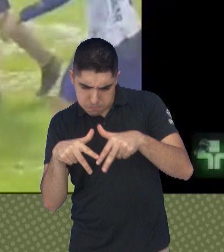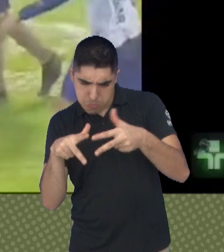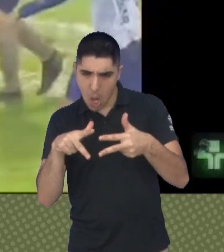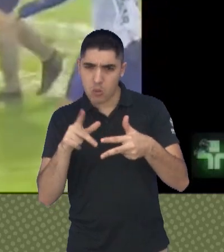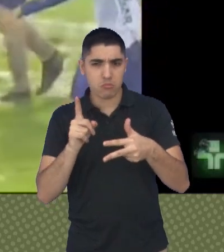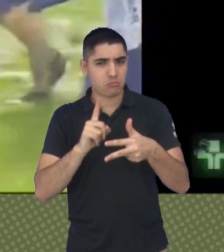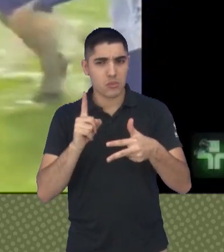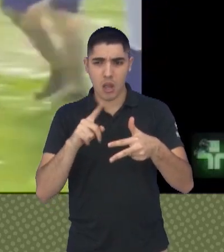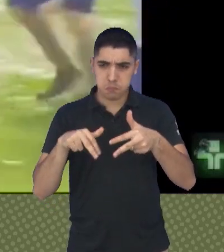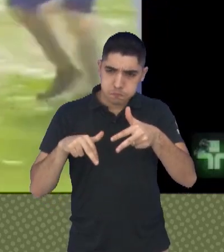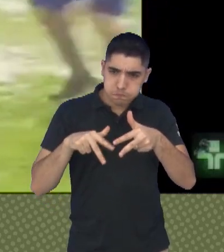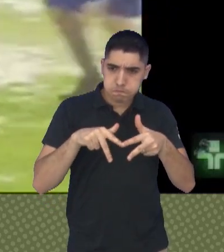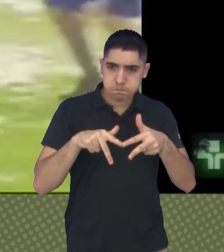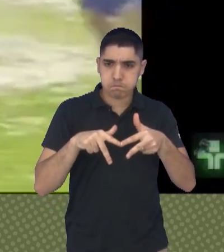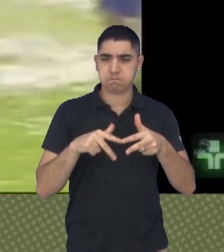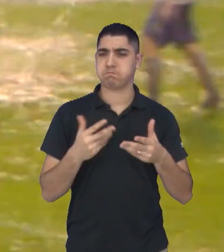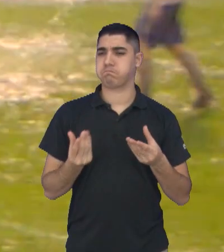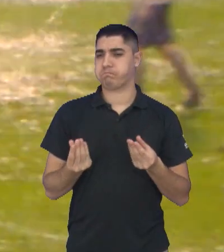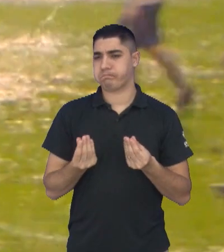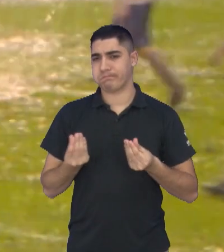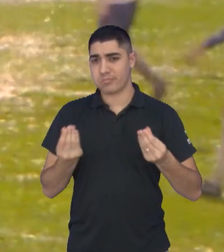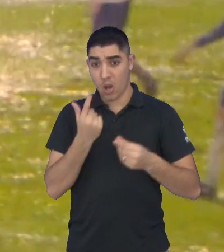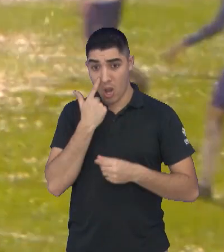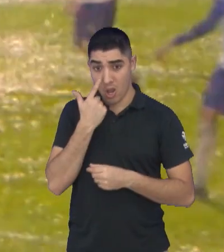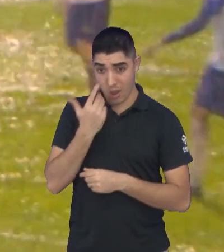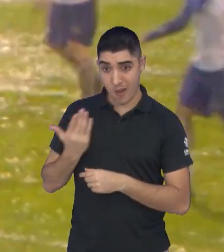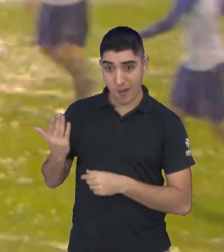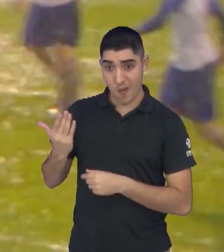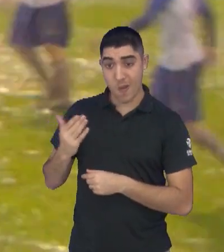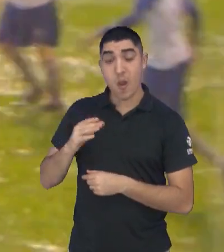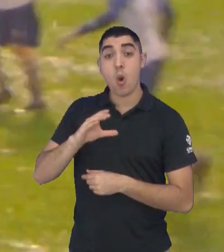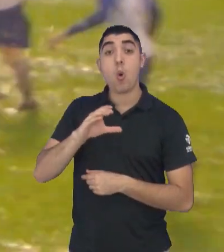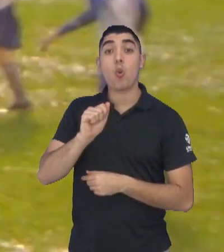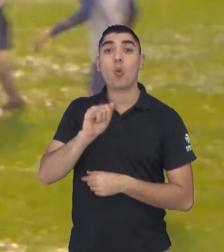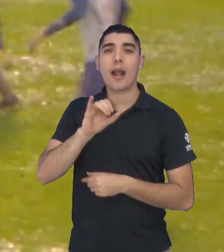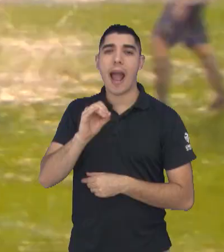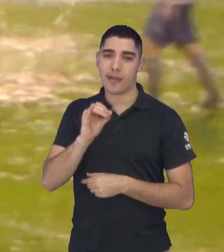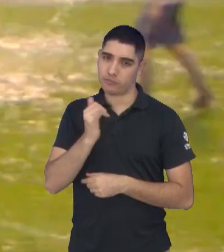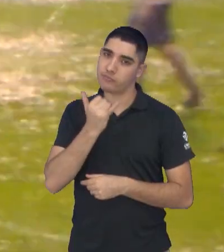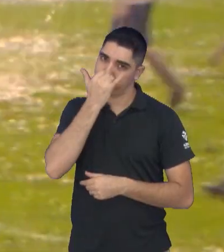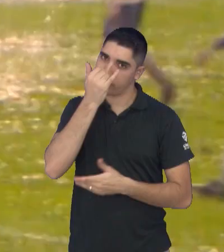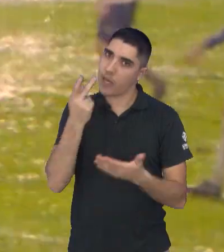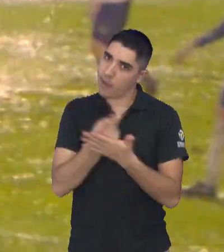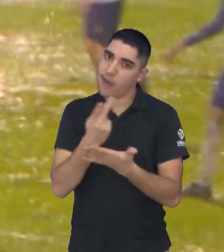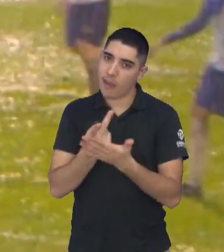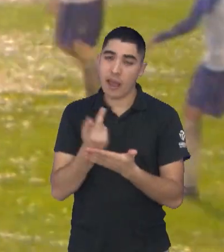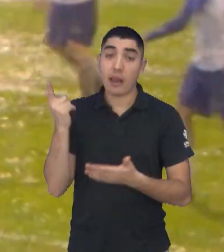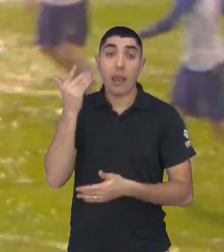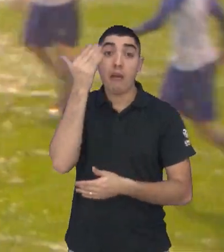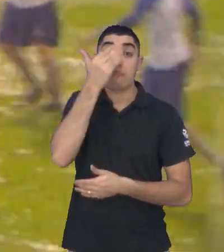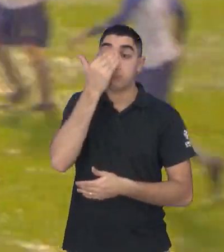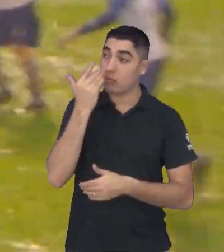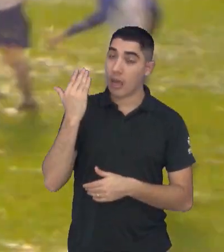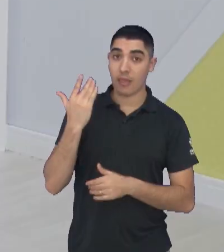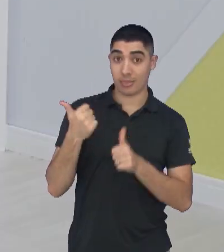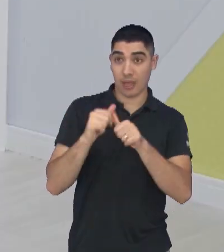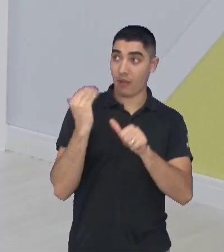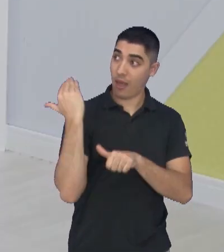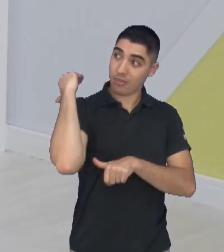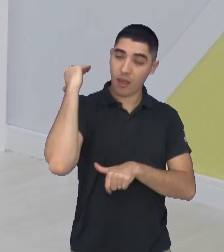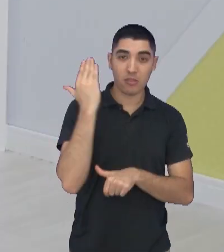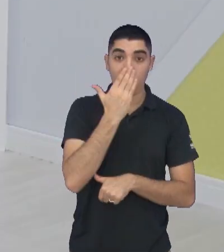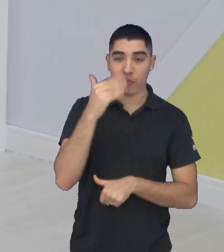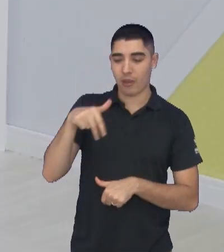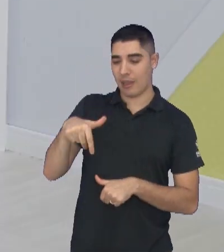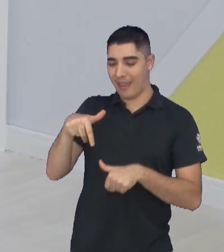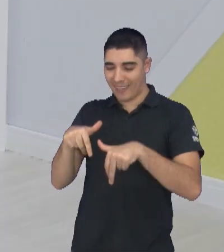Christian, né, que é o lateral esquerdo da Portuguesa Santista. O Caio César realmente foi imprudente no lance, ele não viu que tinha alguém atrás dele, não dava para sair jogando,